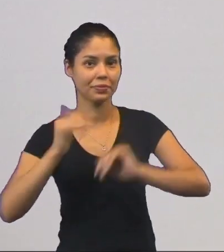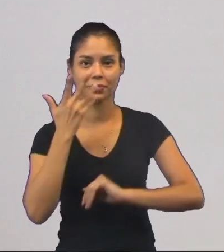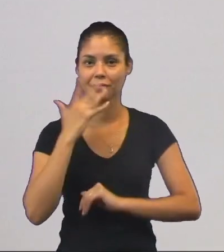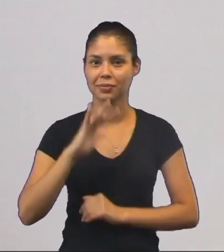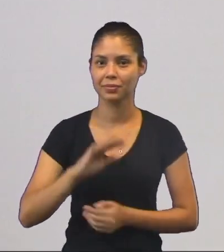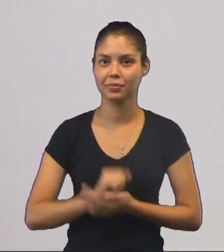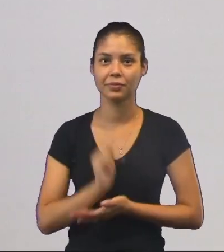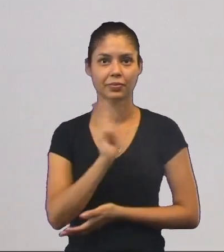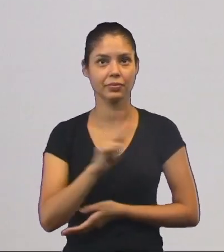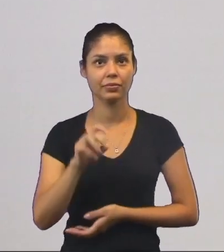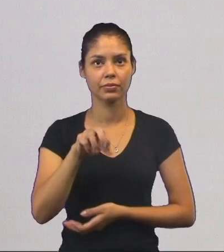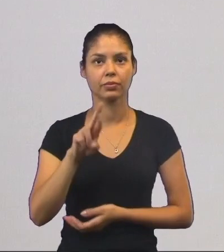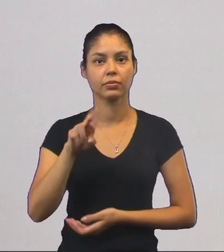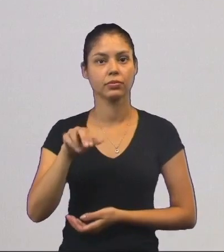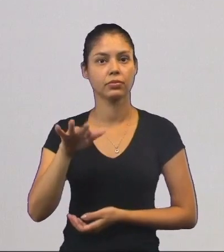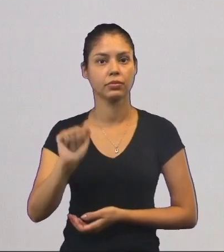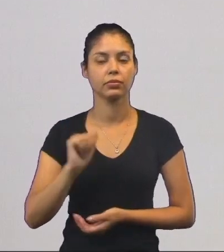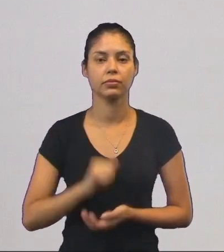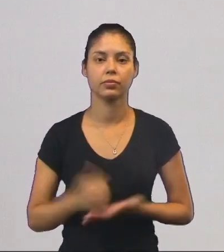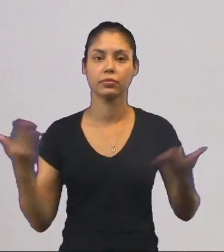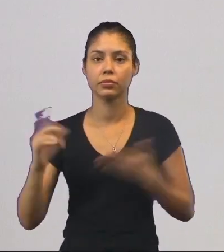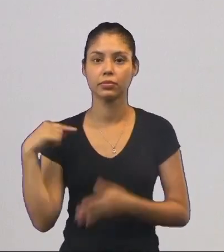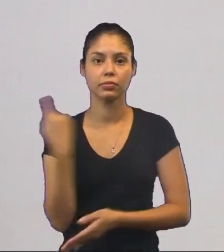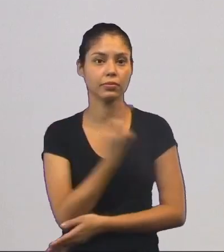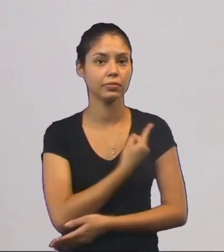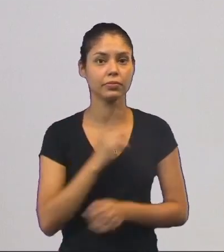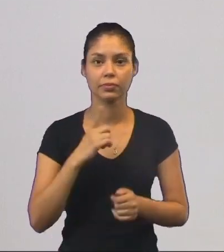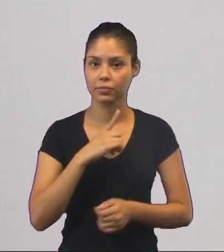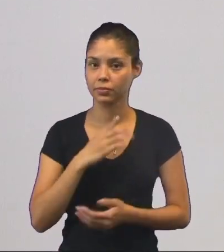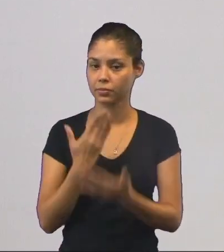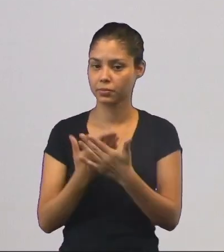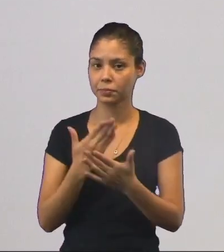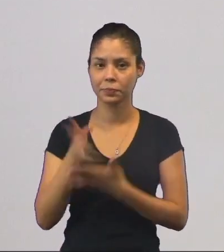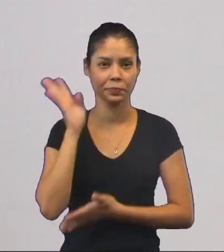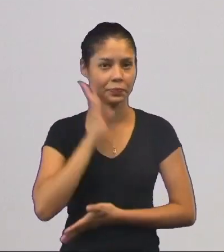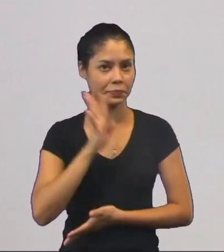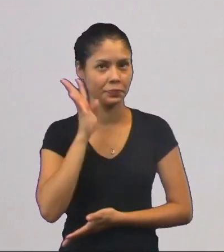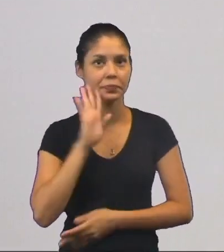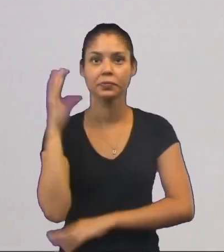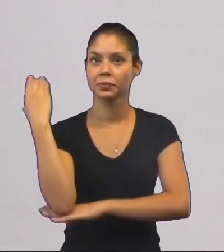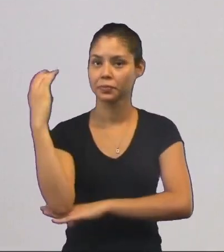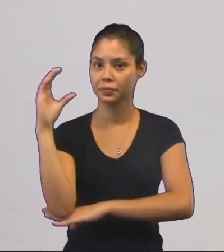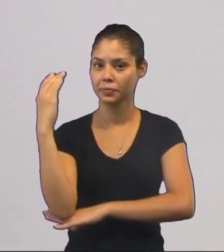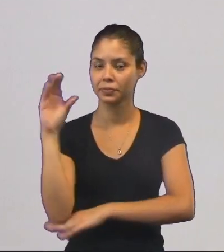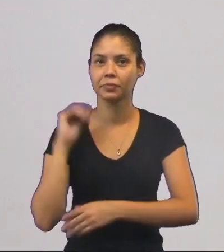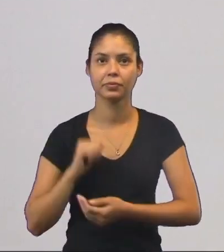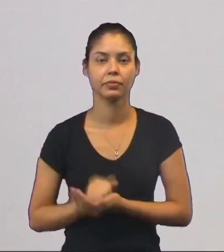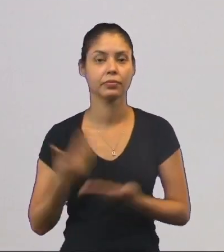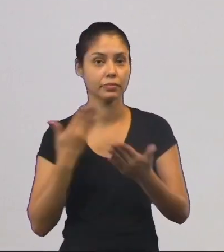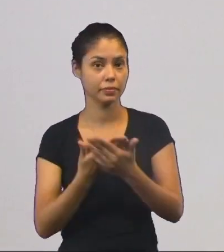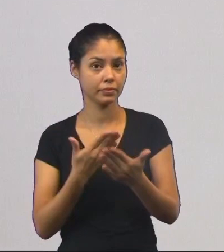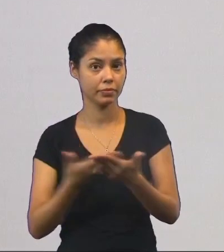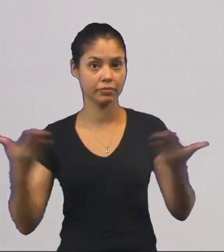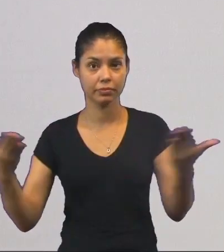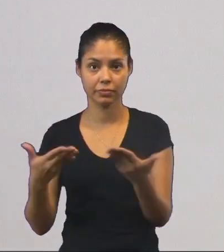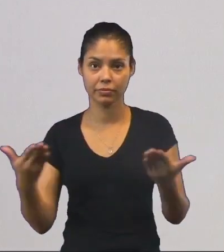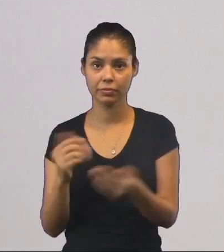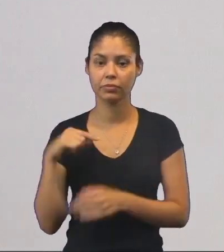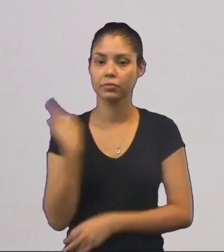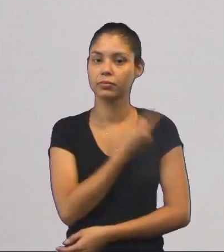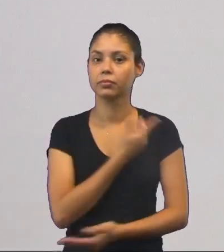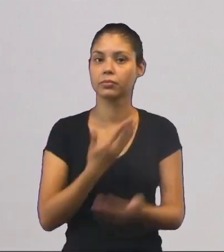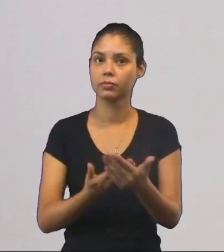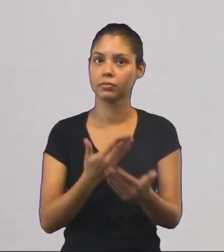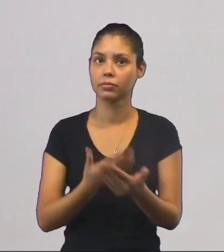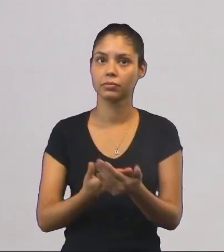Olá, crianças! Eu sou a professora Marina e hoje nós vamos ter uma aula bem legal, uma aula de ciências. Nessa aula nós vamos estudar sobre